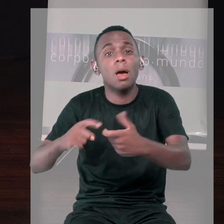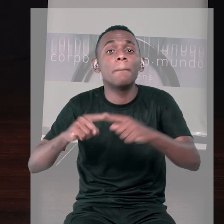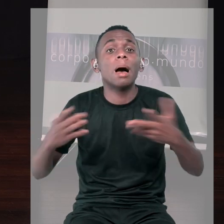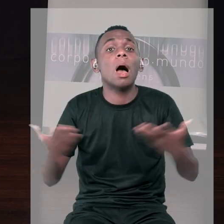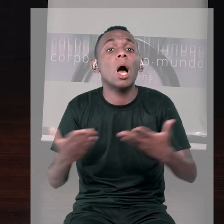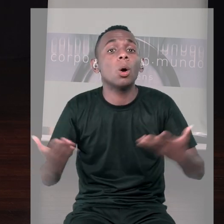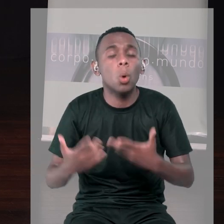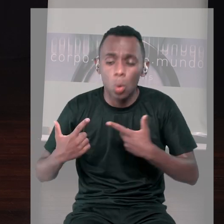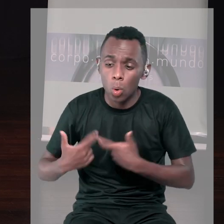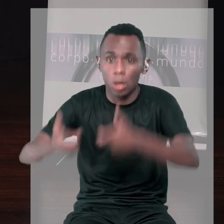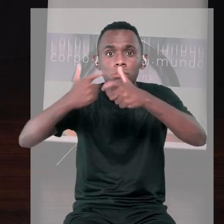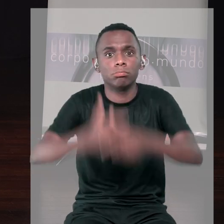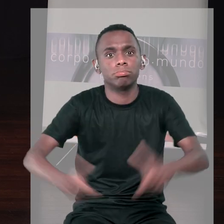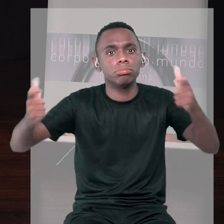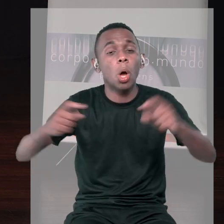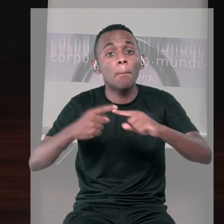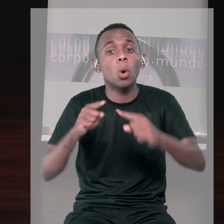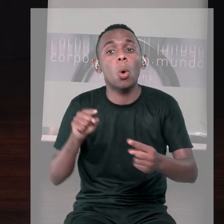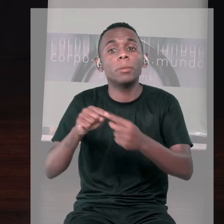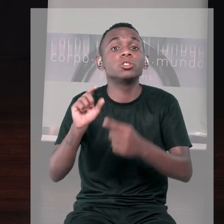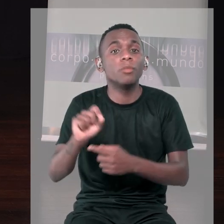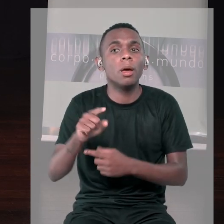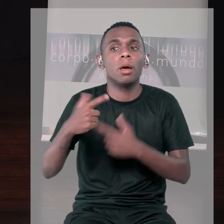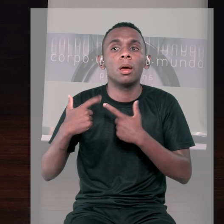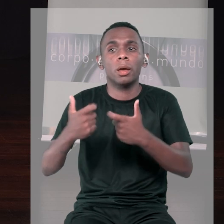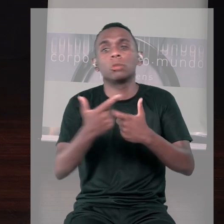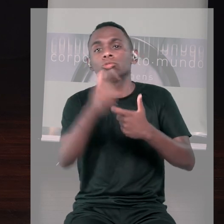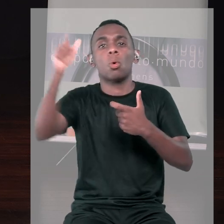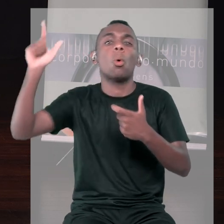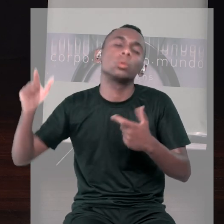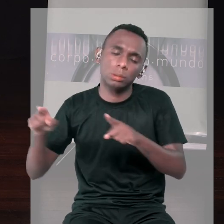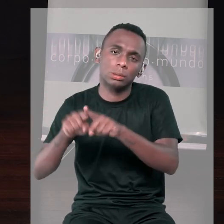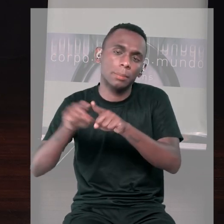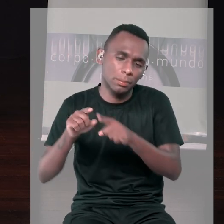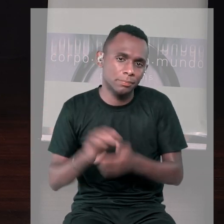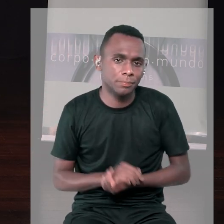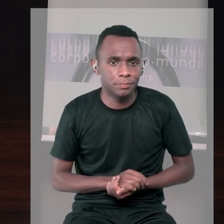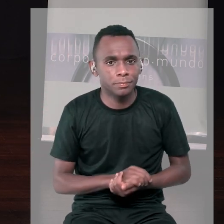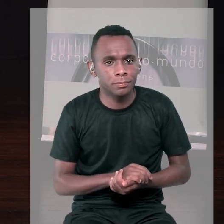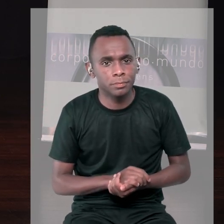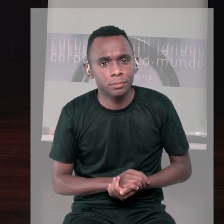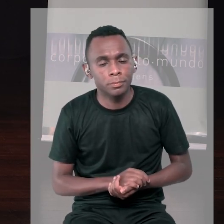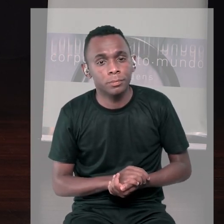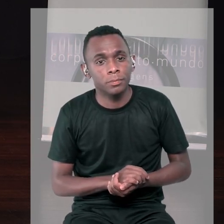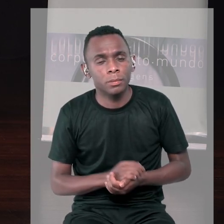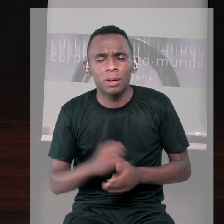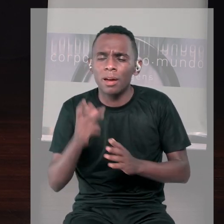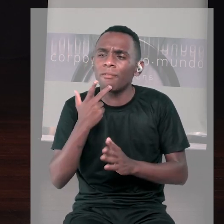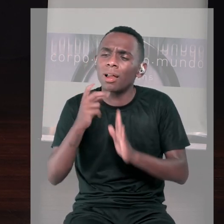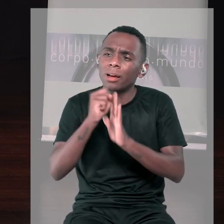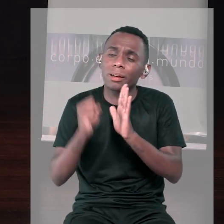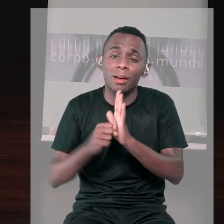torna ampla. Por quê? Porque o seu objeto são as guerras napoleônicas. Ele dizia das guerras do século XVIII